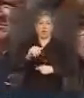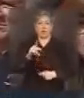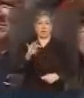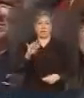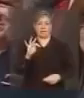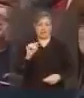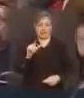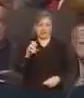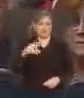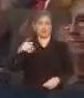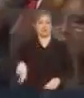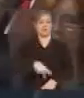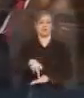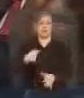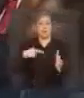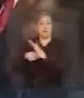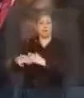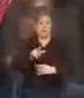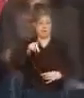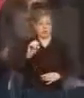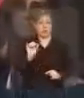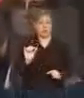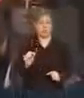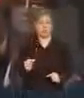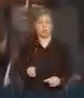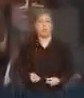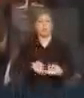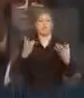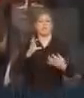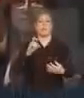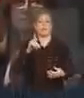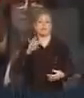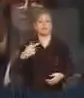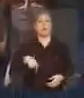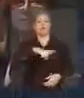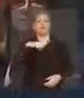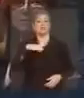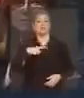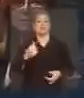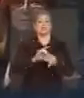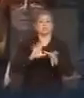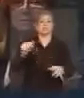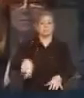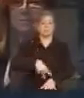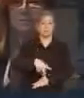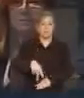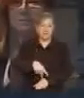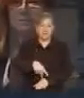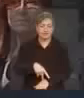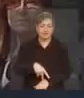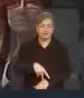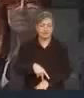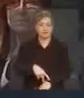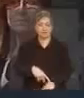esse país? E perguntei ao Guido Mantega quanto crédito a gente tinha disponibilidade nesse país.